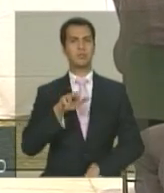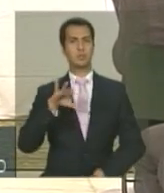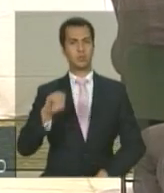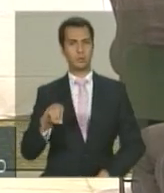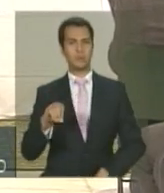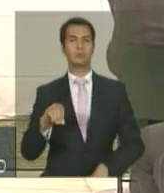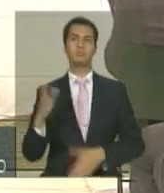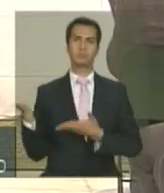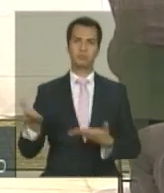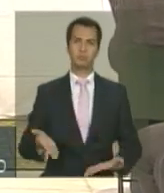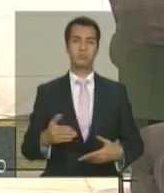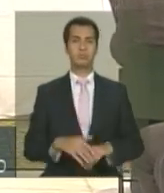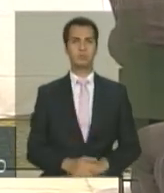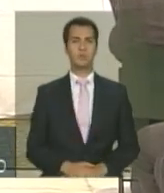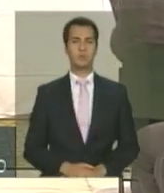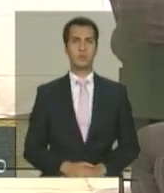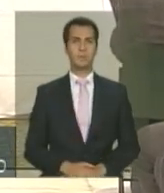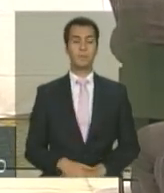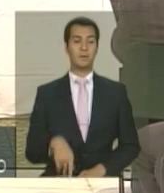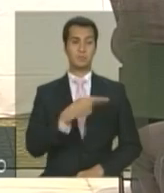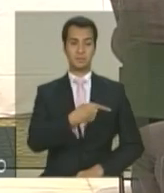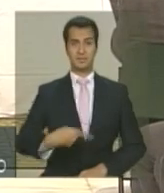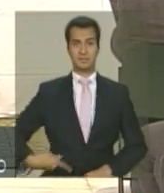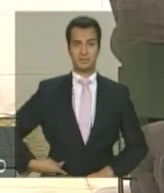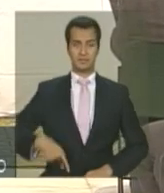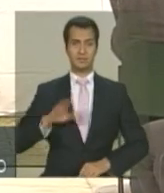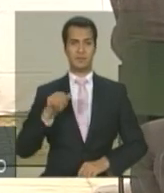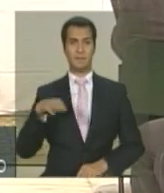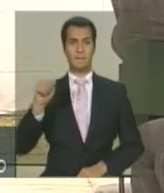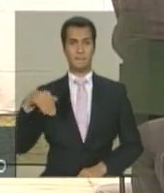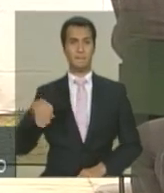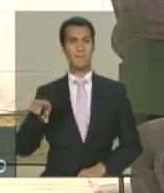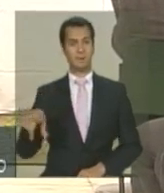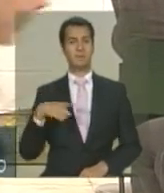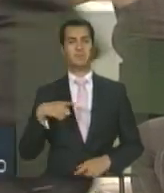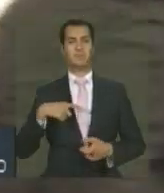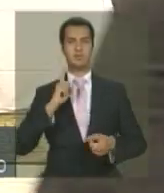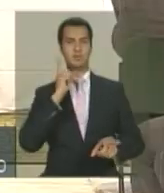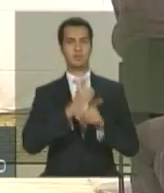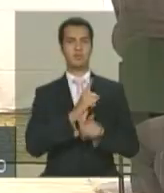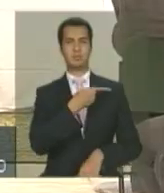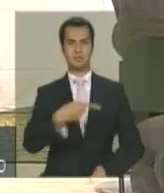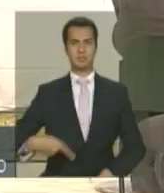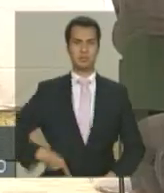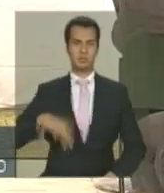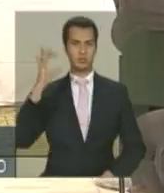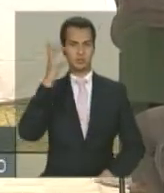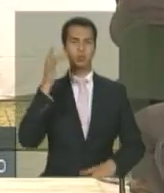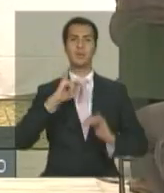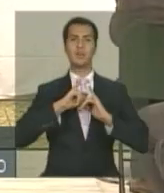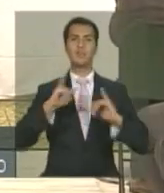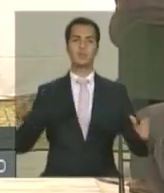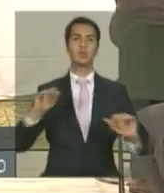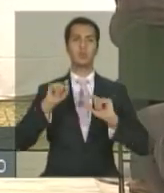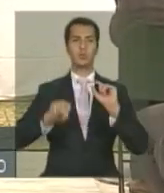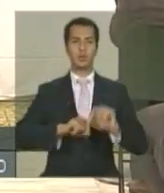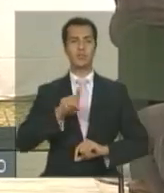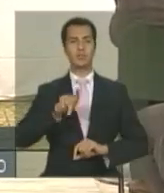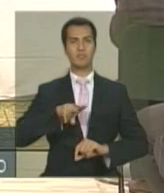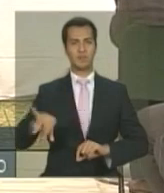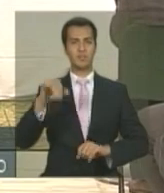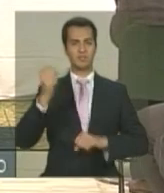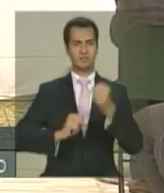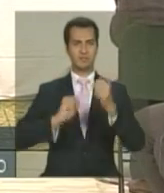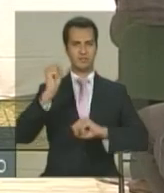O presidente da empresa teve uma audiência agora com a presidenta Dilma Rousseff para anunciar a expansão